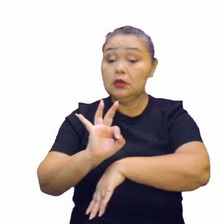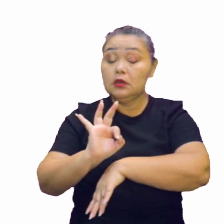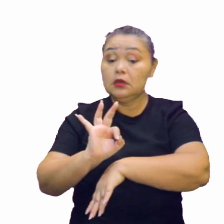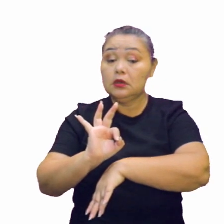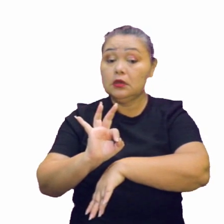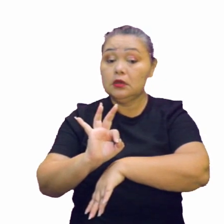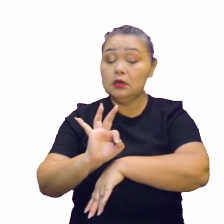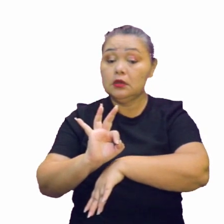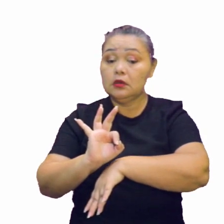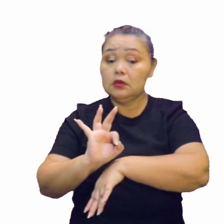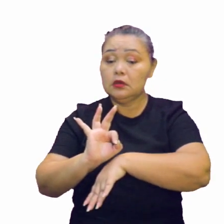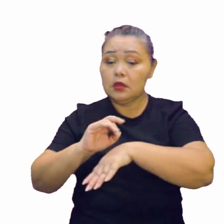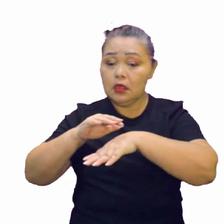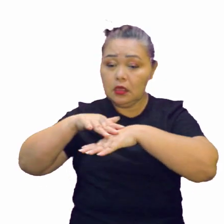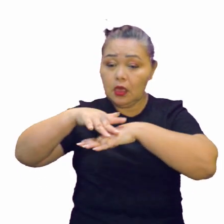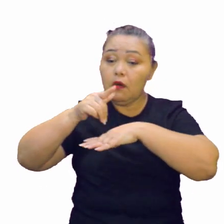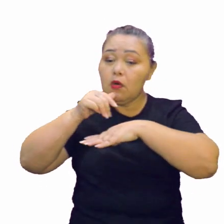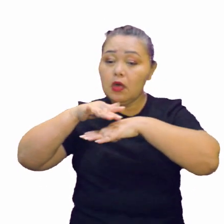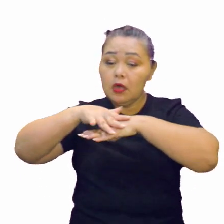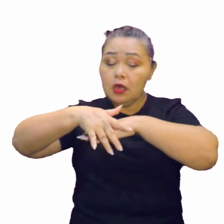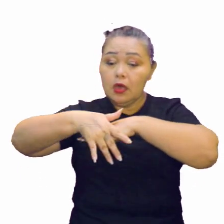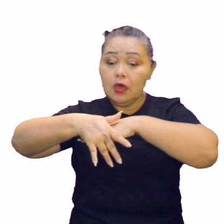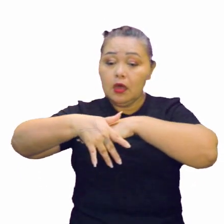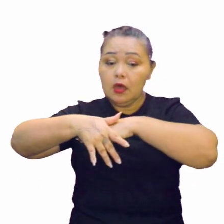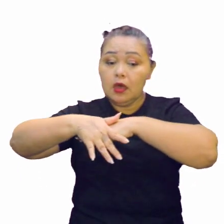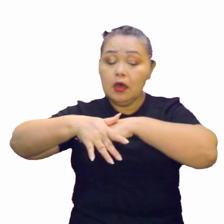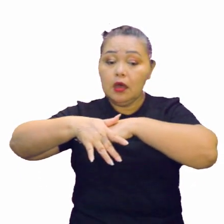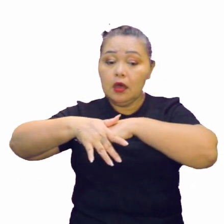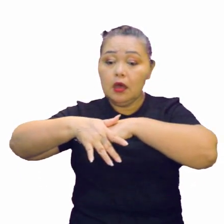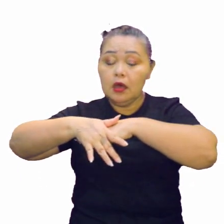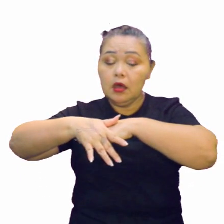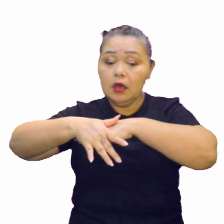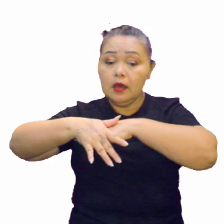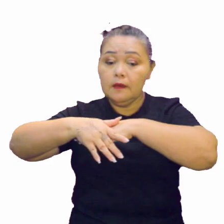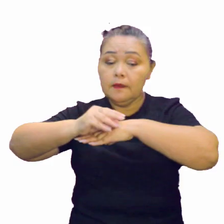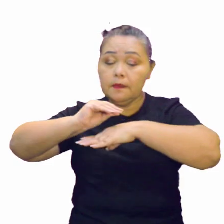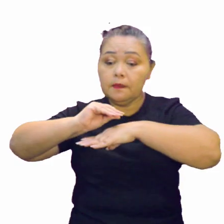lixiviação, nem a não,